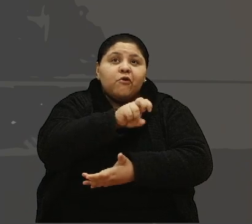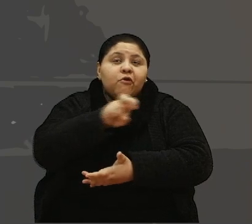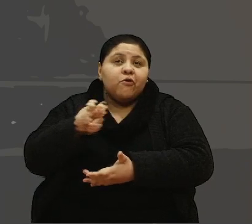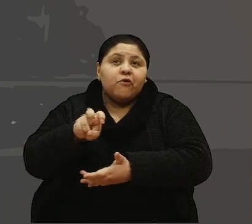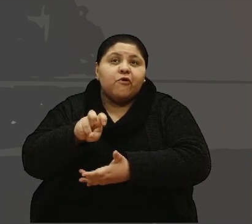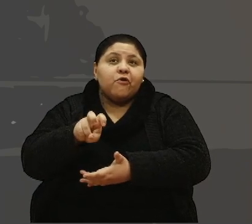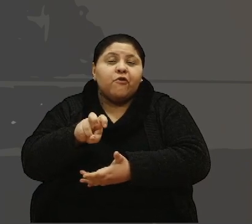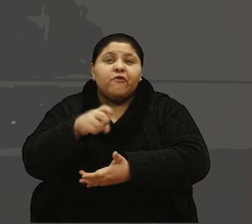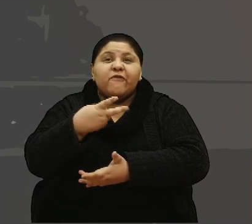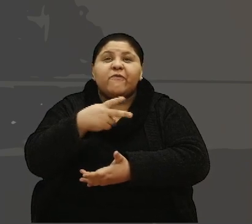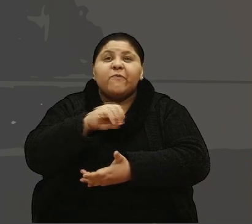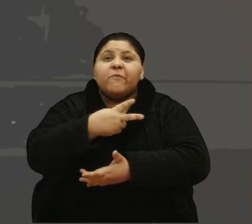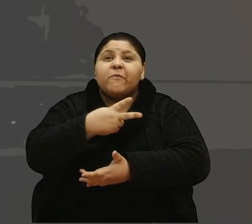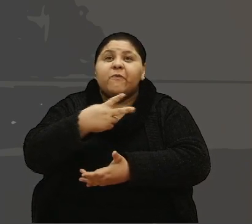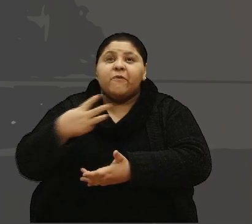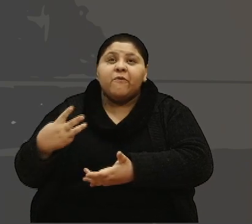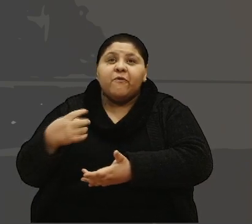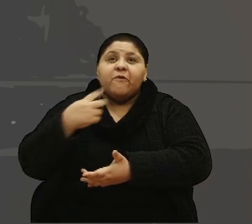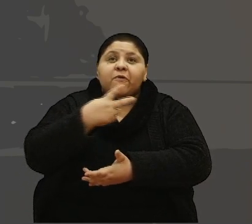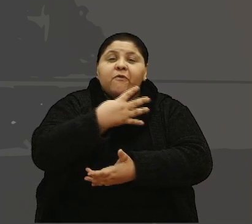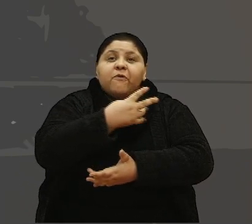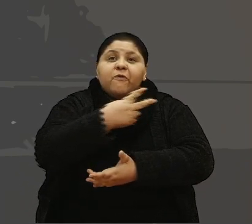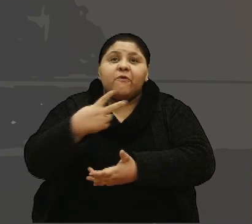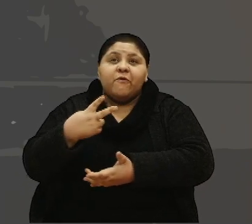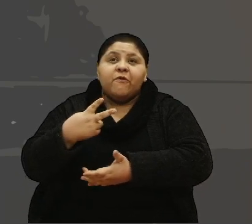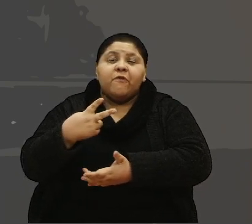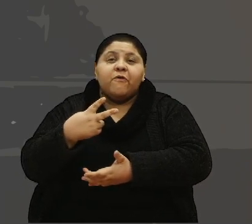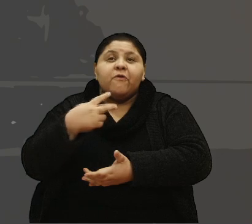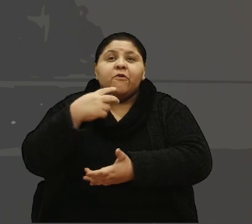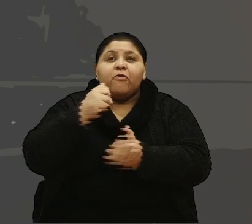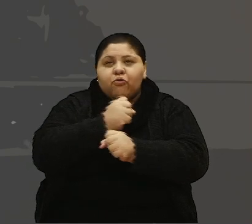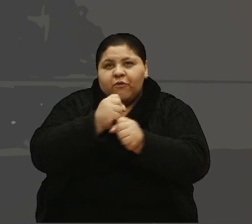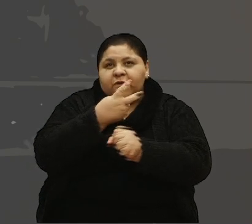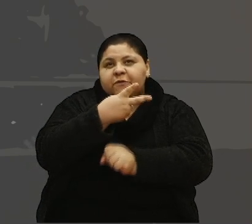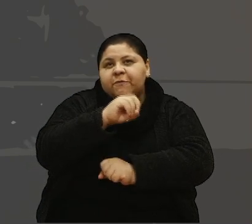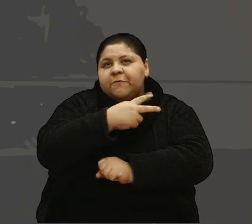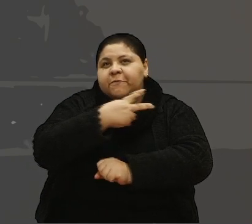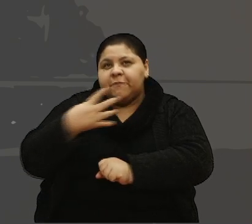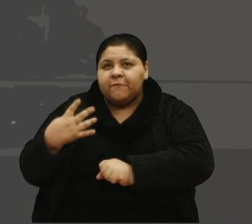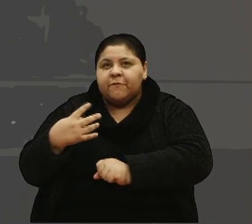2.655 vítimas em 2023, 2.422 vítimas em 24,